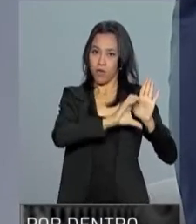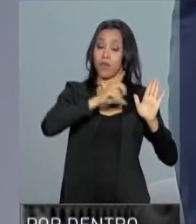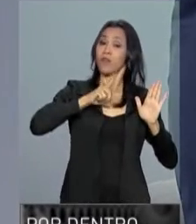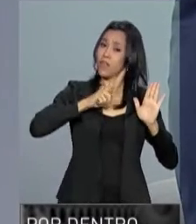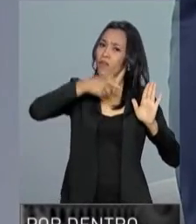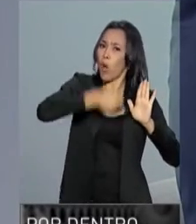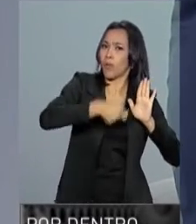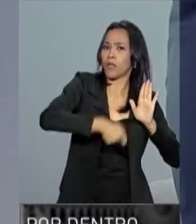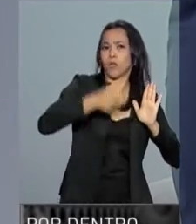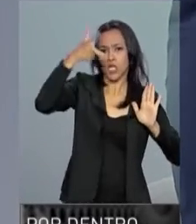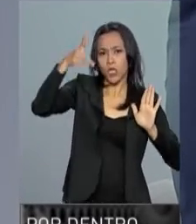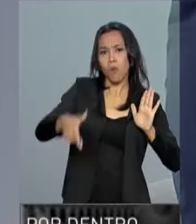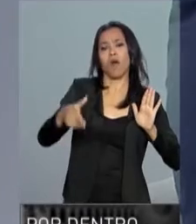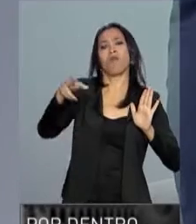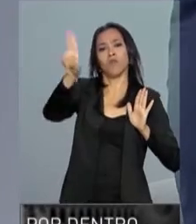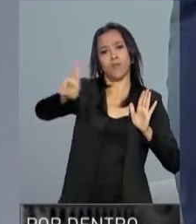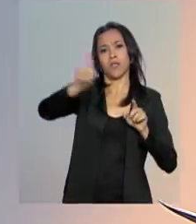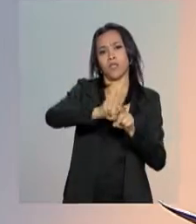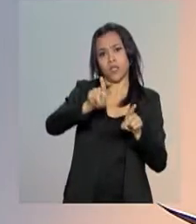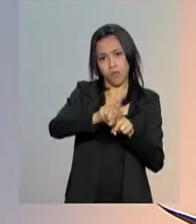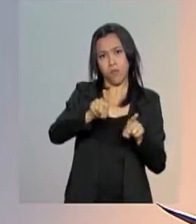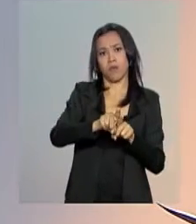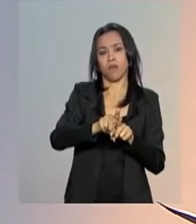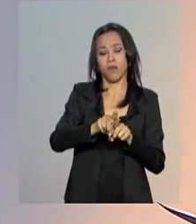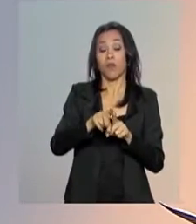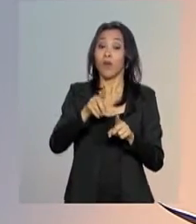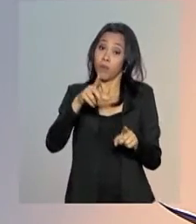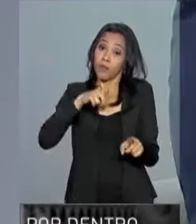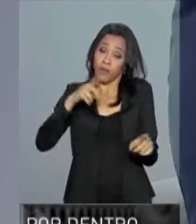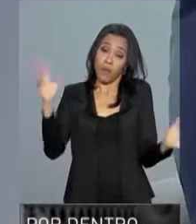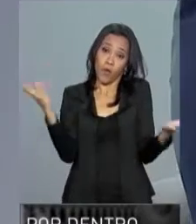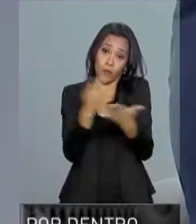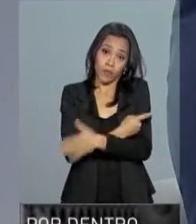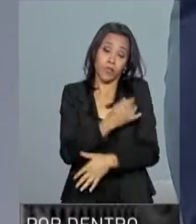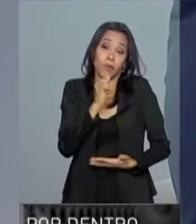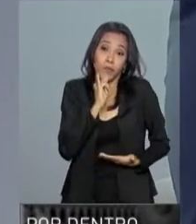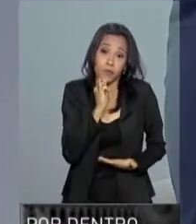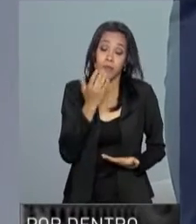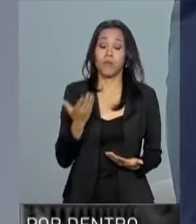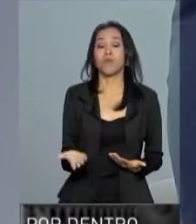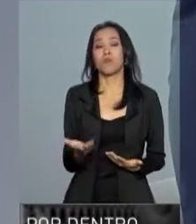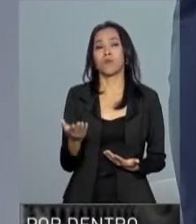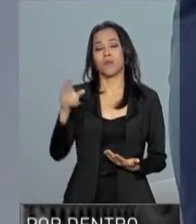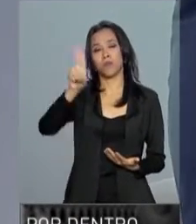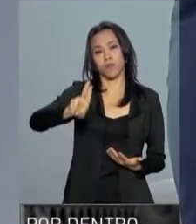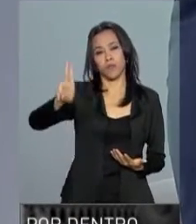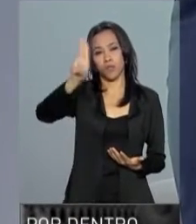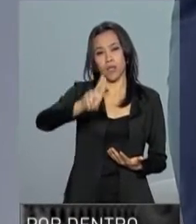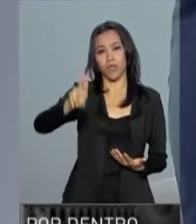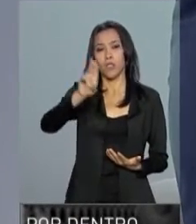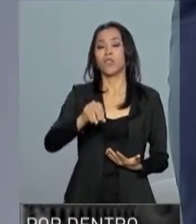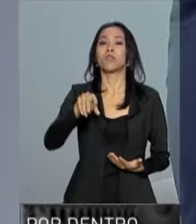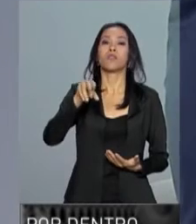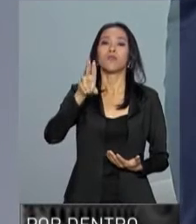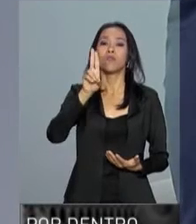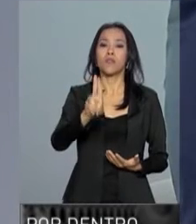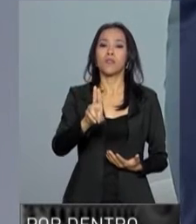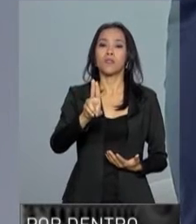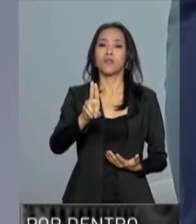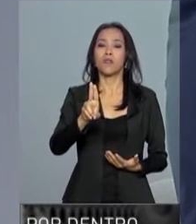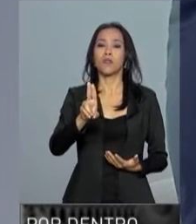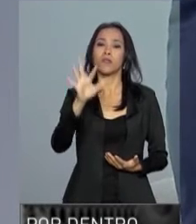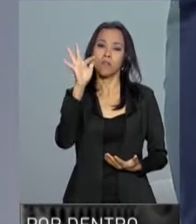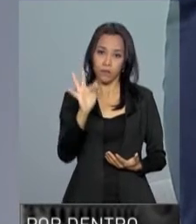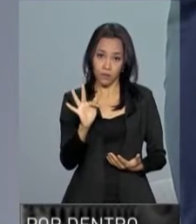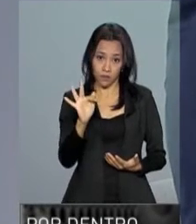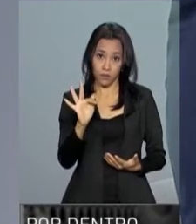nas universidades Duas Metades de educação tivemos casos né Por exemplo na universidade mesmo na UFMG em Minas